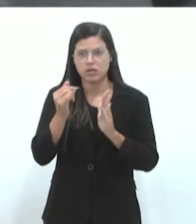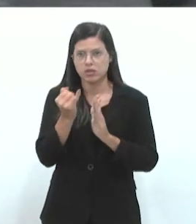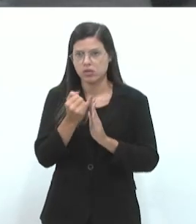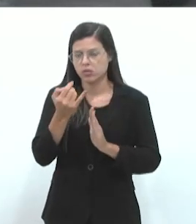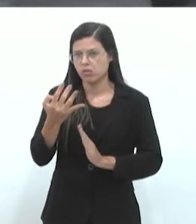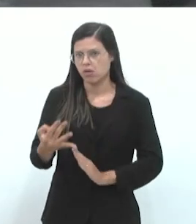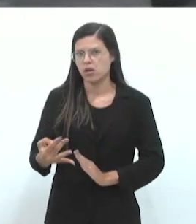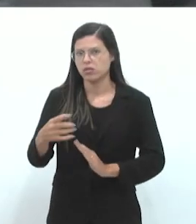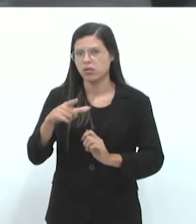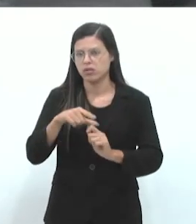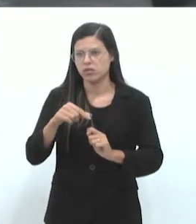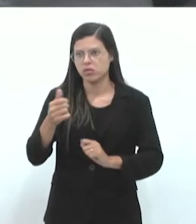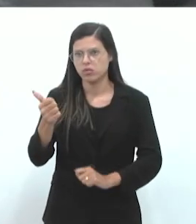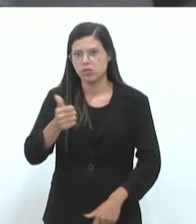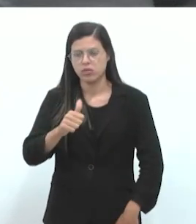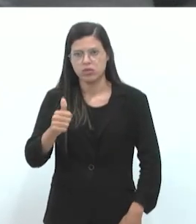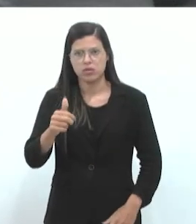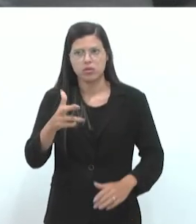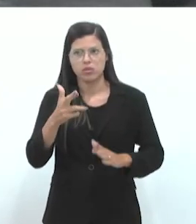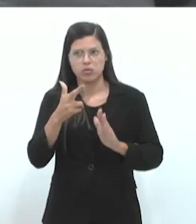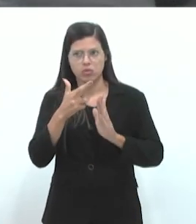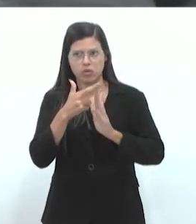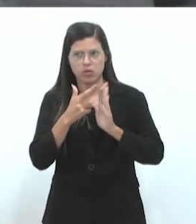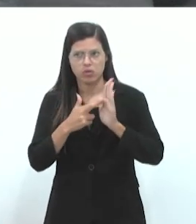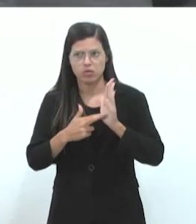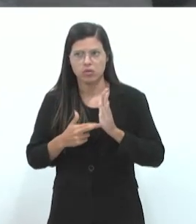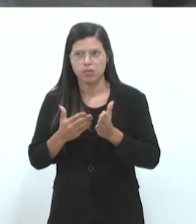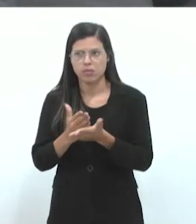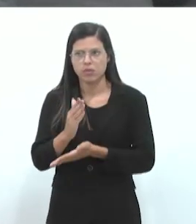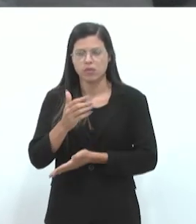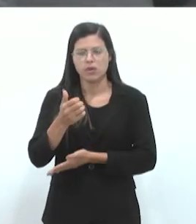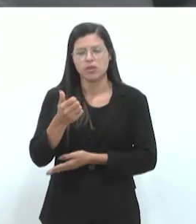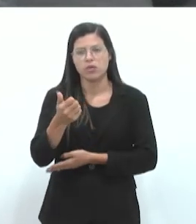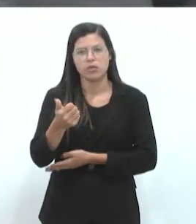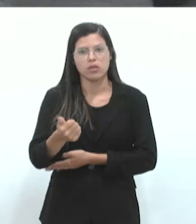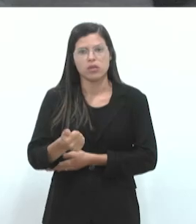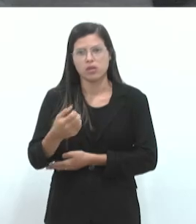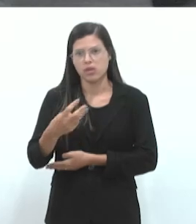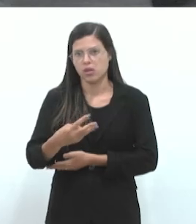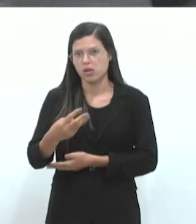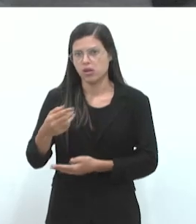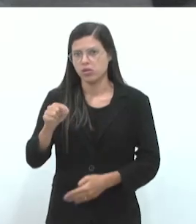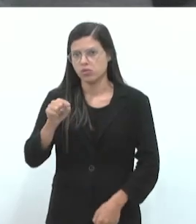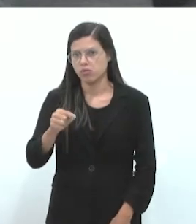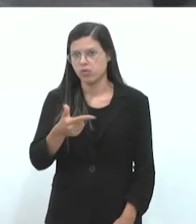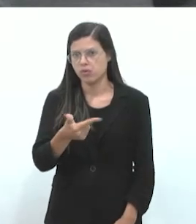artigo 11 do regulamento aprovado pelo Decreto número 3029 de